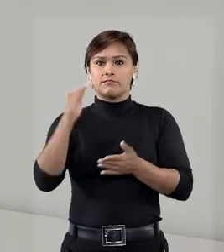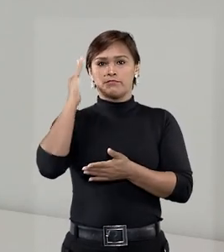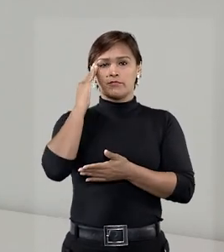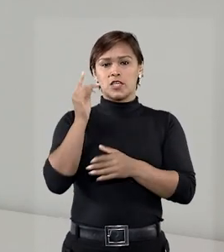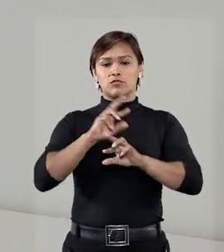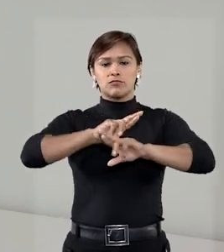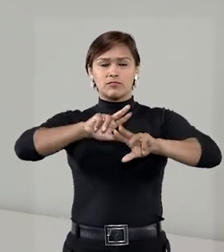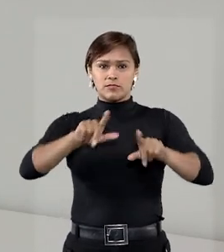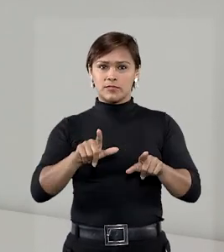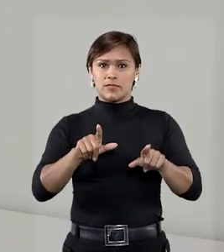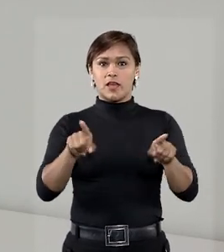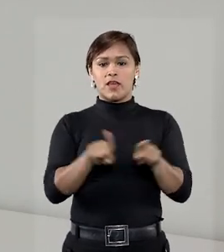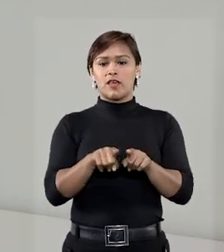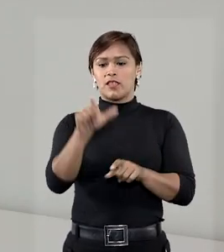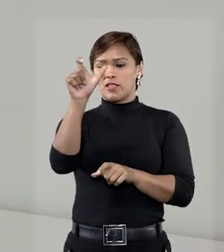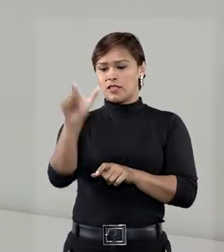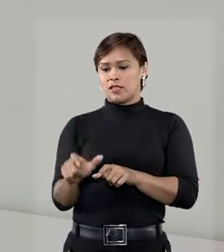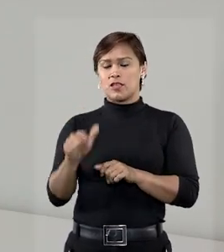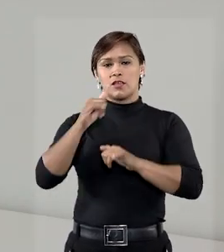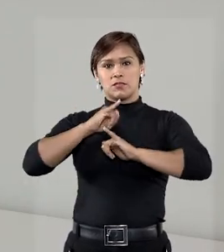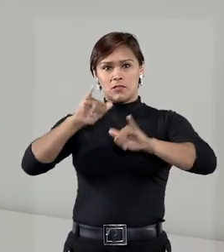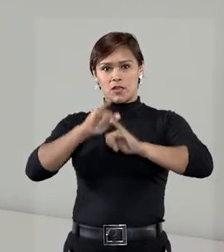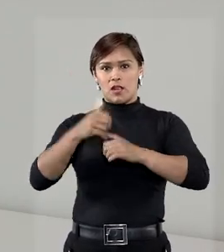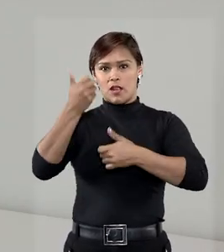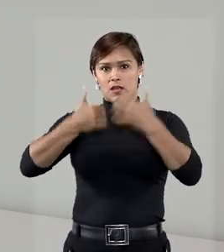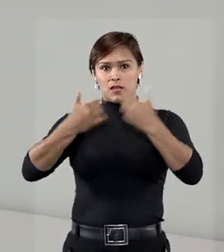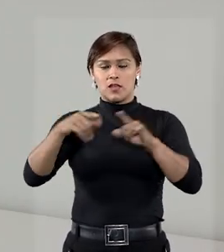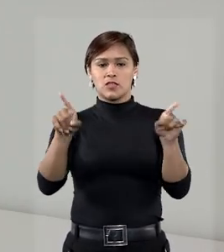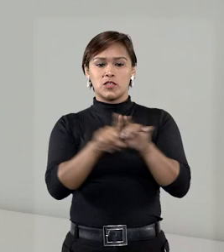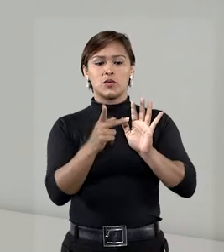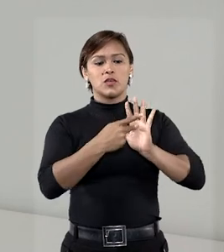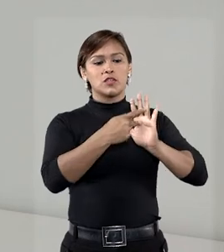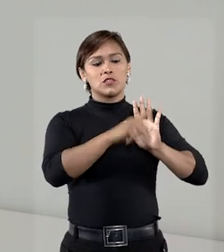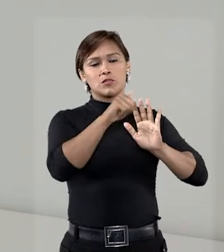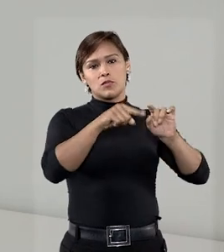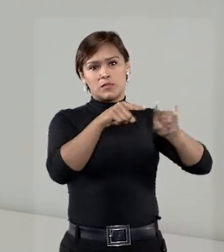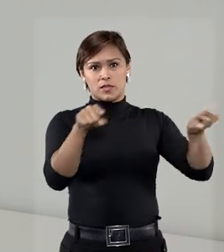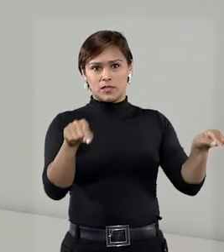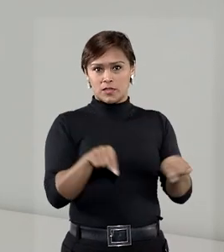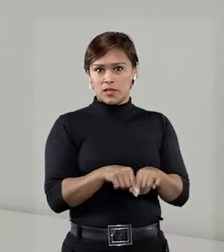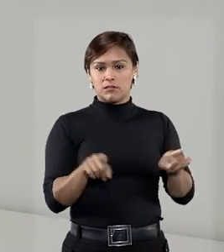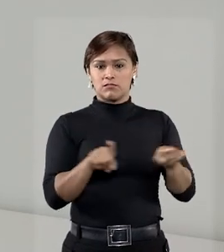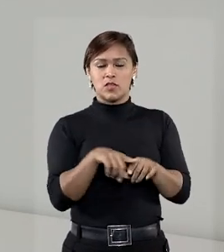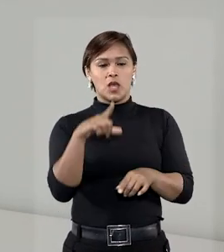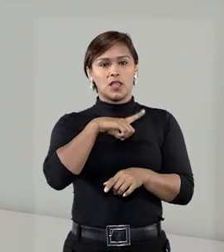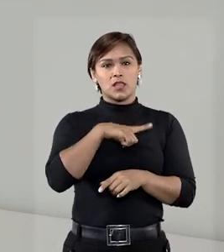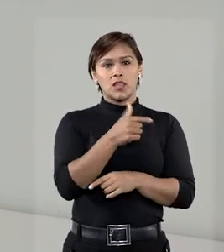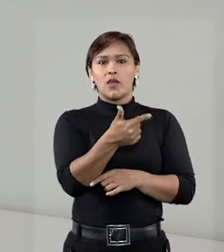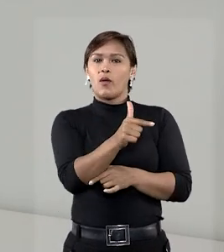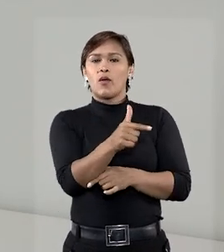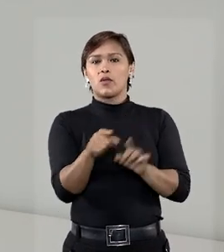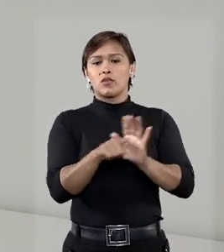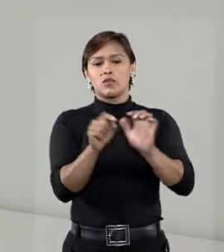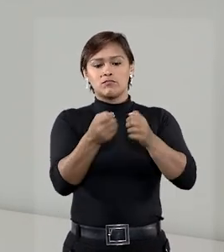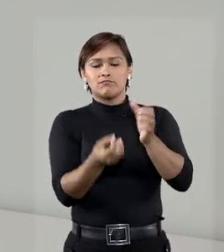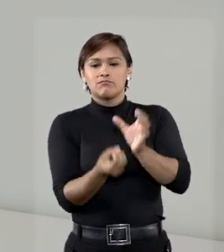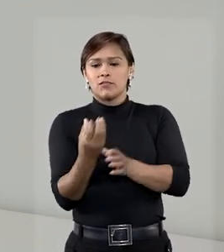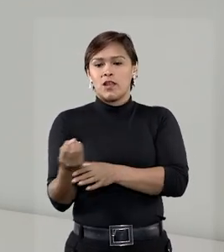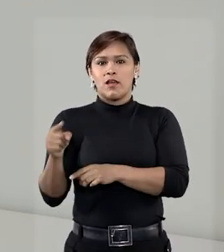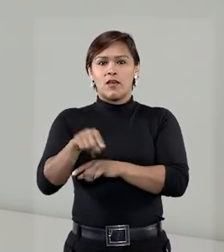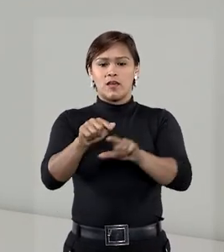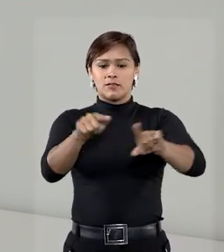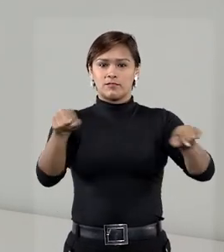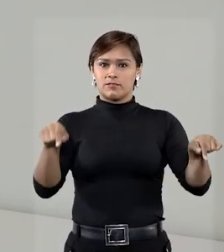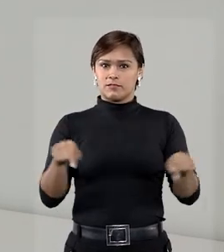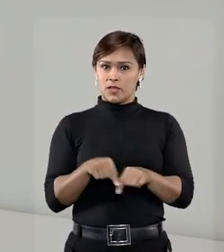entender que havia divergência entre a versão da concessionária e a dos proprietários sobre a existência ou não de plantações